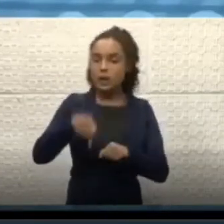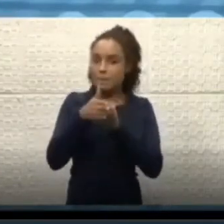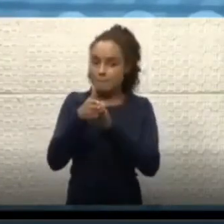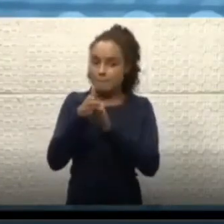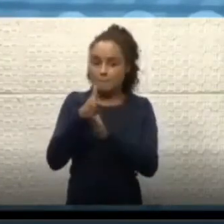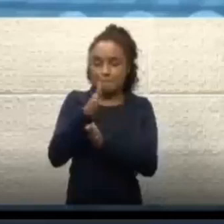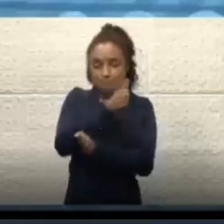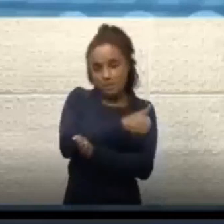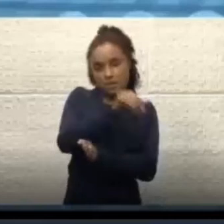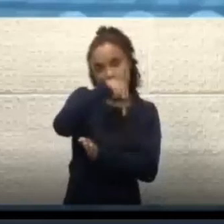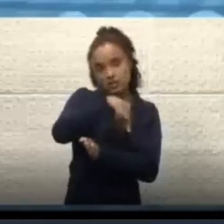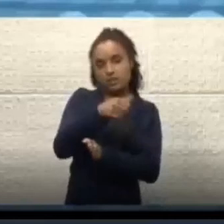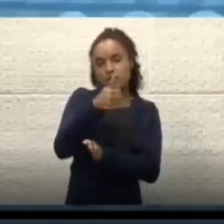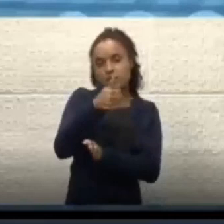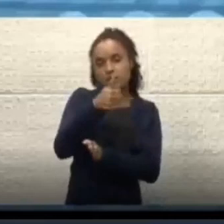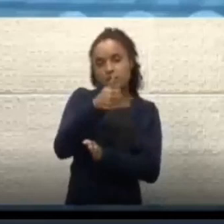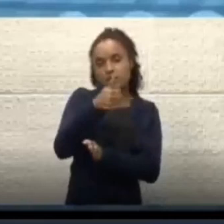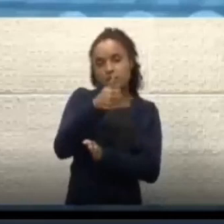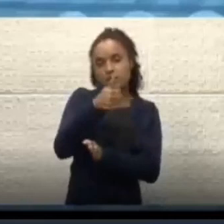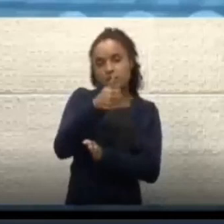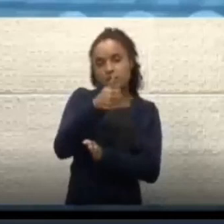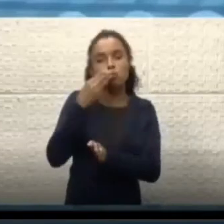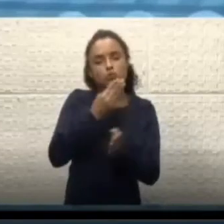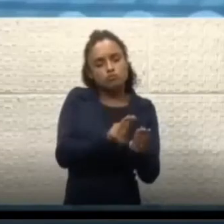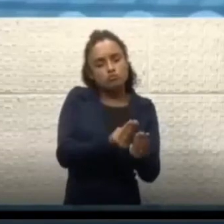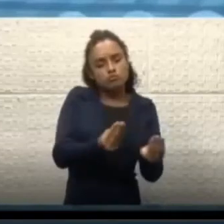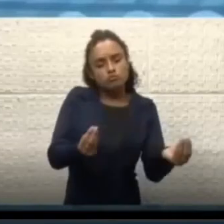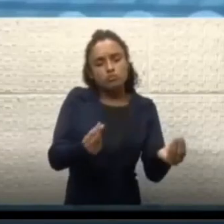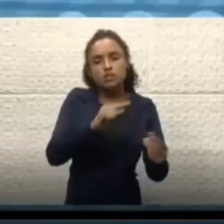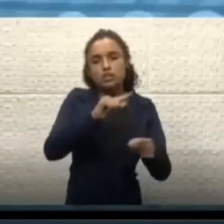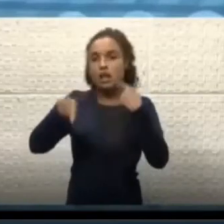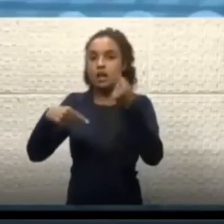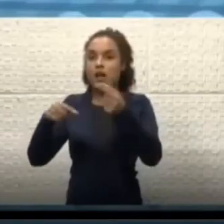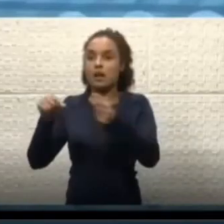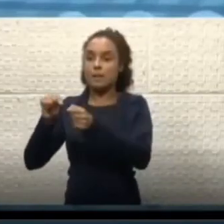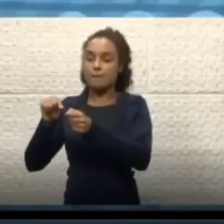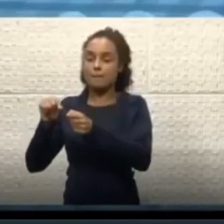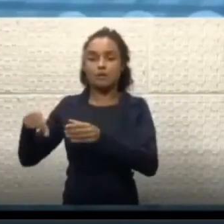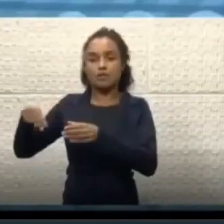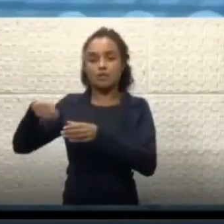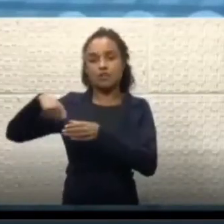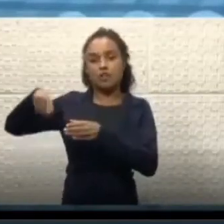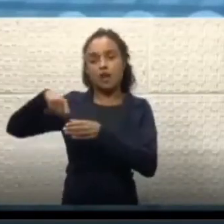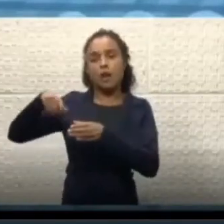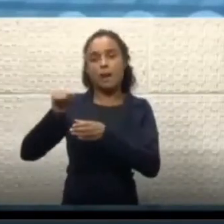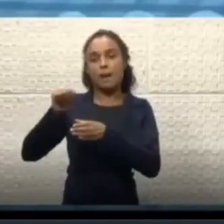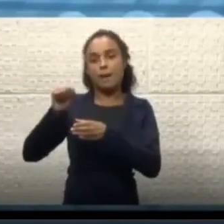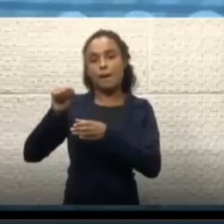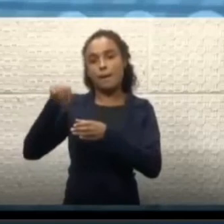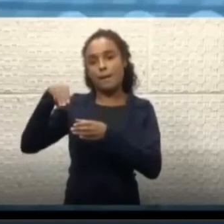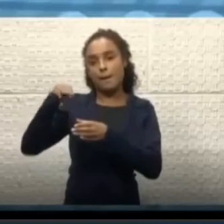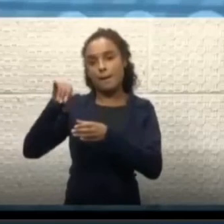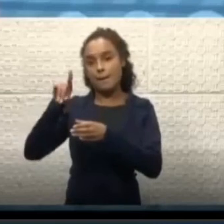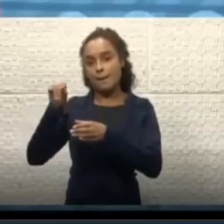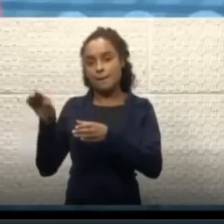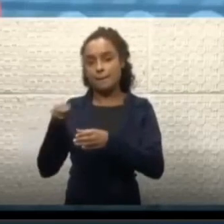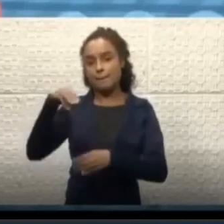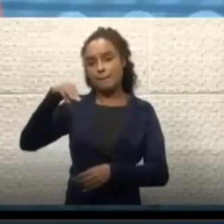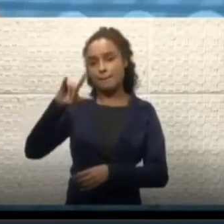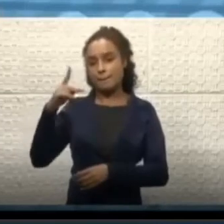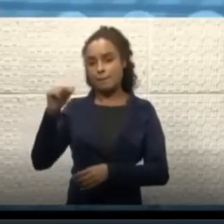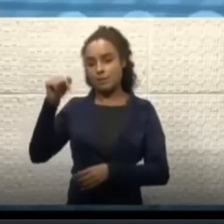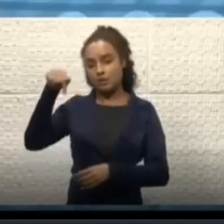a diluição do açúcar. Agora, vamos ver como é que nós vamos fazer para fazer a diluição do amido de milho, já que nós tivemos que